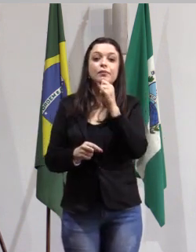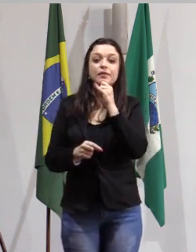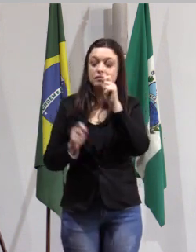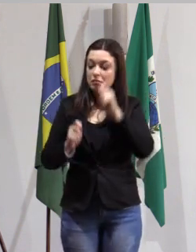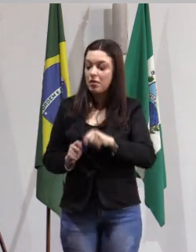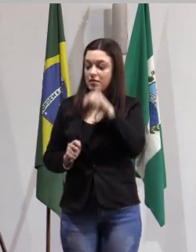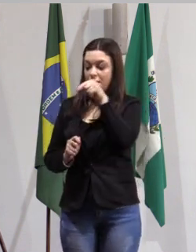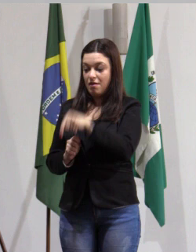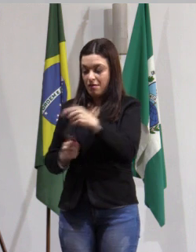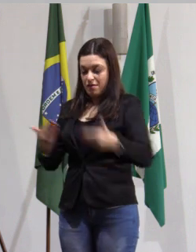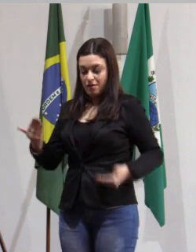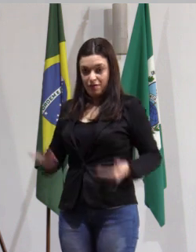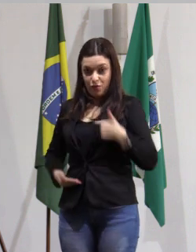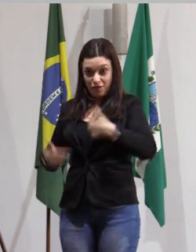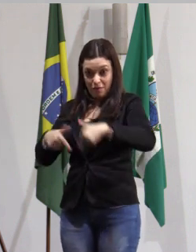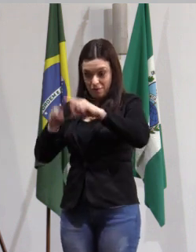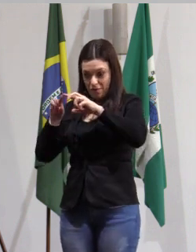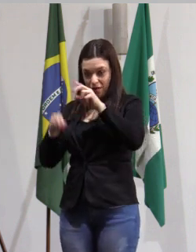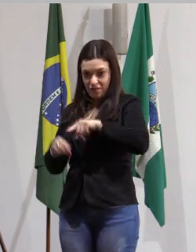as organizações sociais,